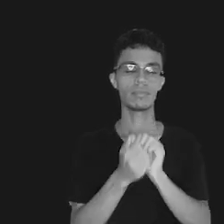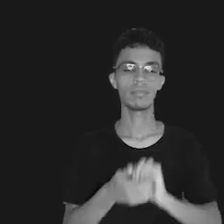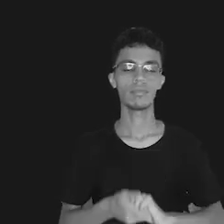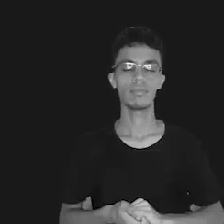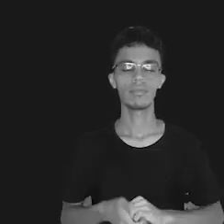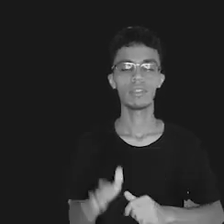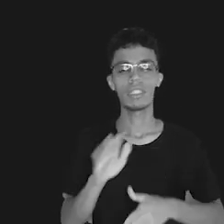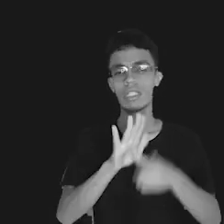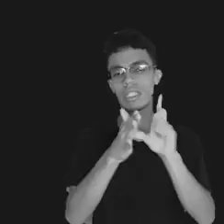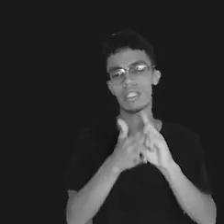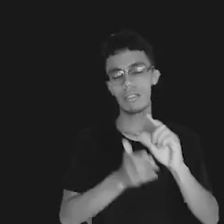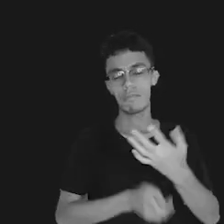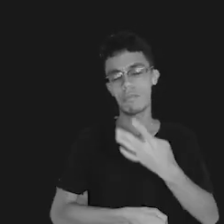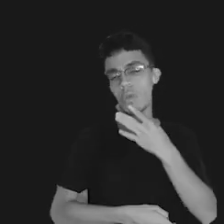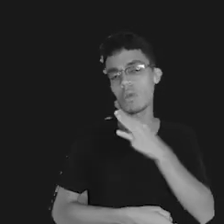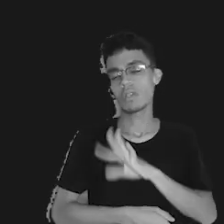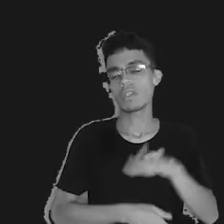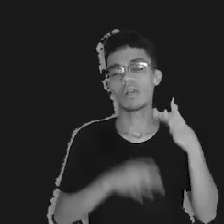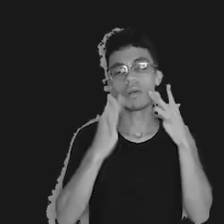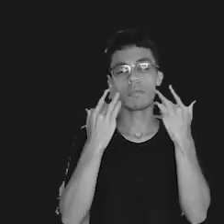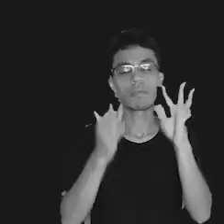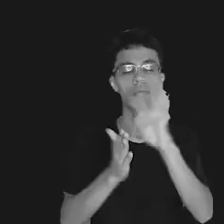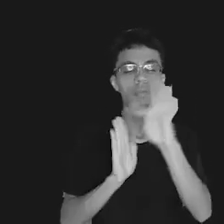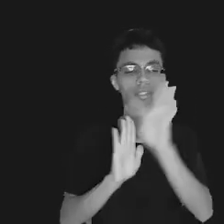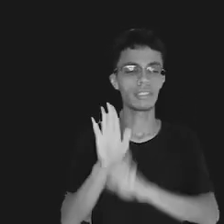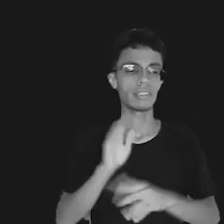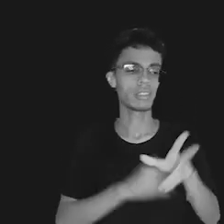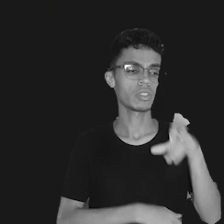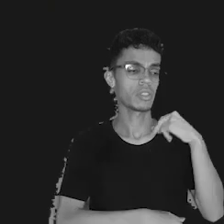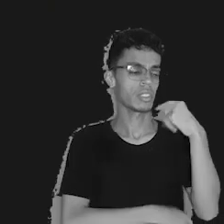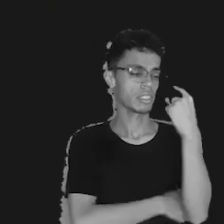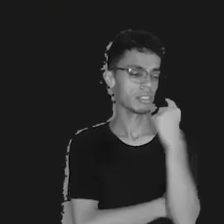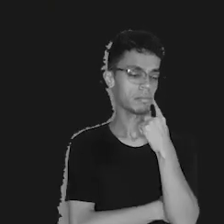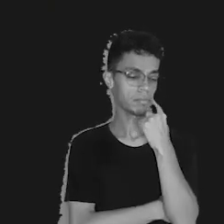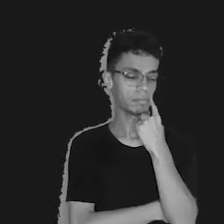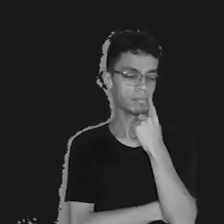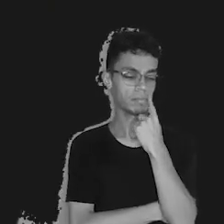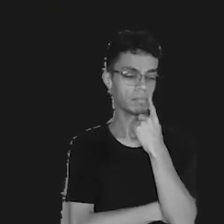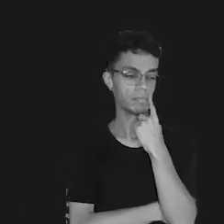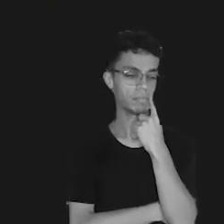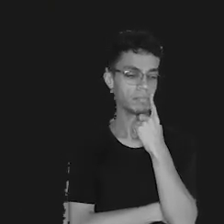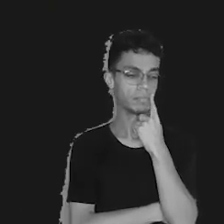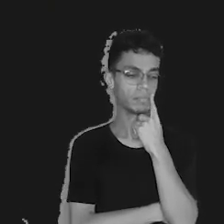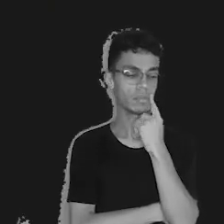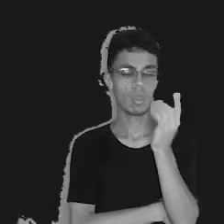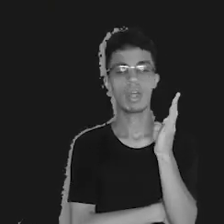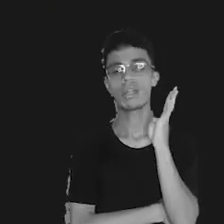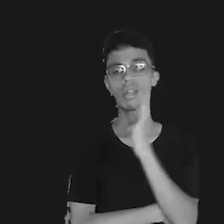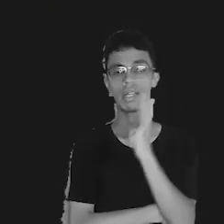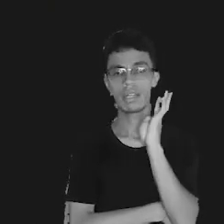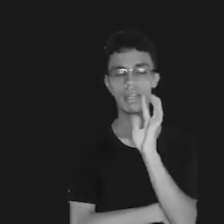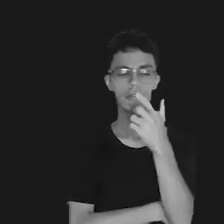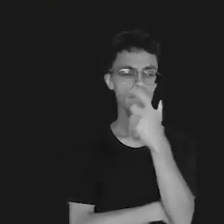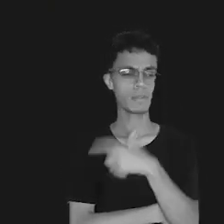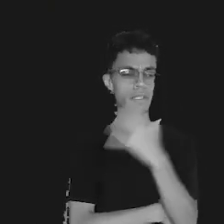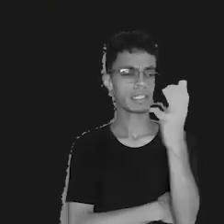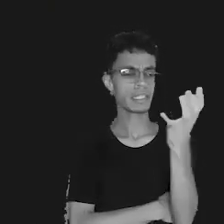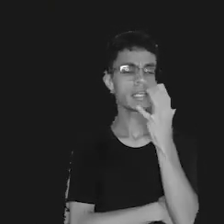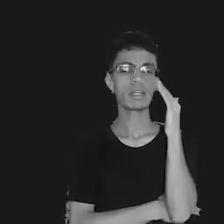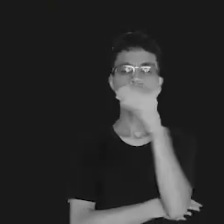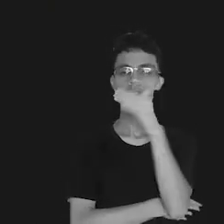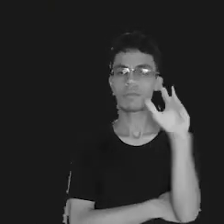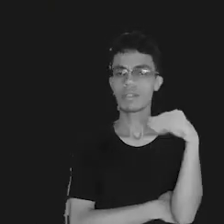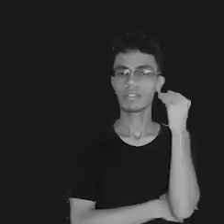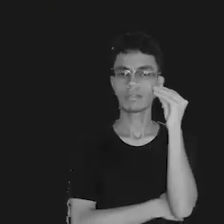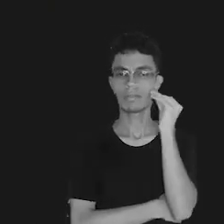mesmo antes mesmo de conhecer a peça. Falei, poxa, eu acho que é super legal, eu quero participar dessa